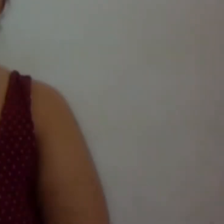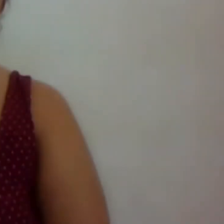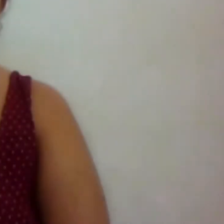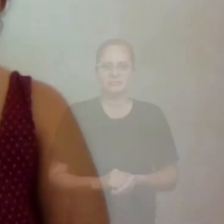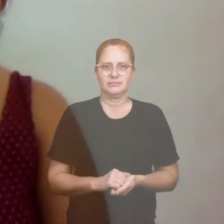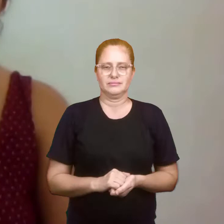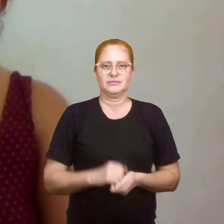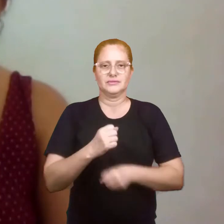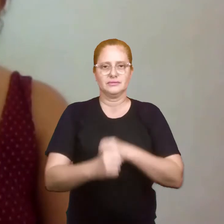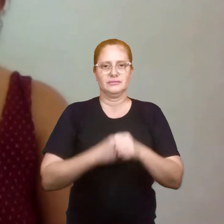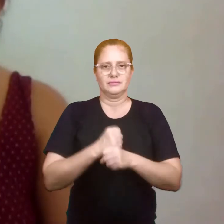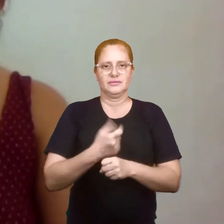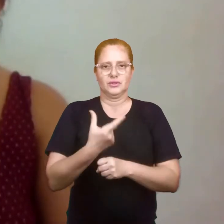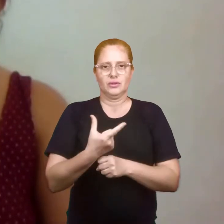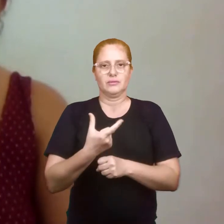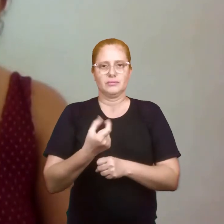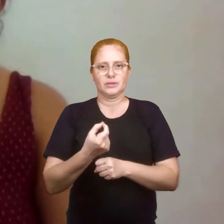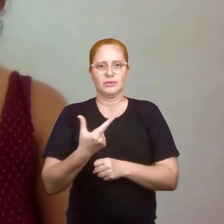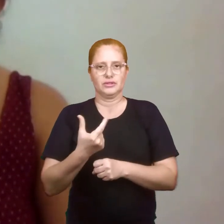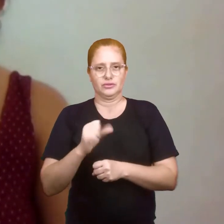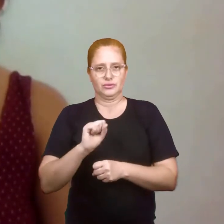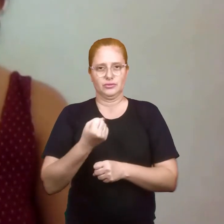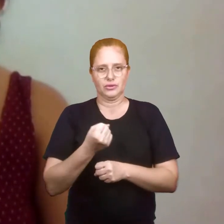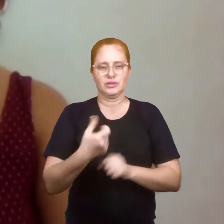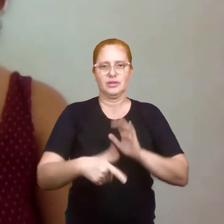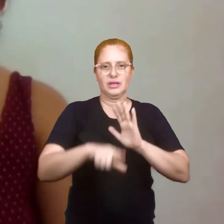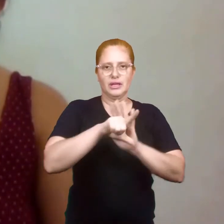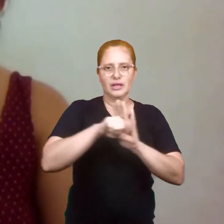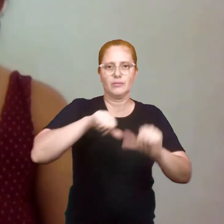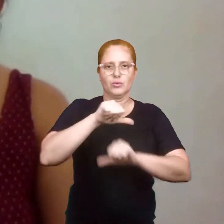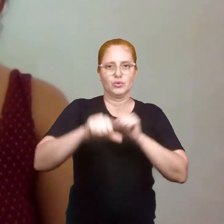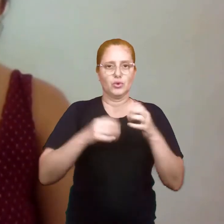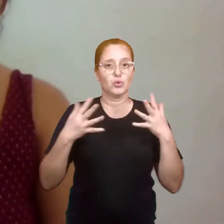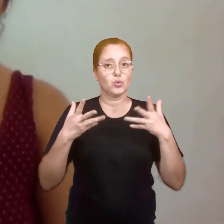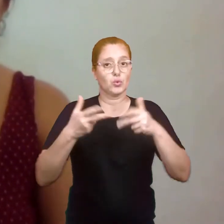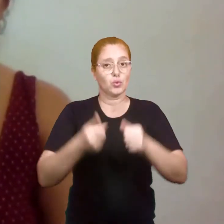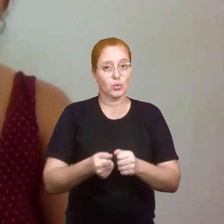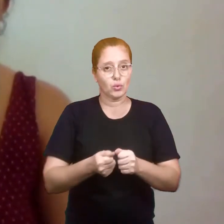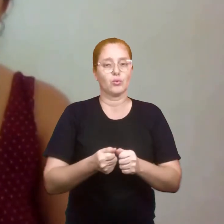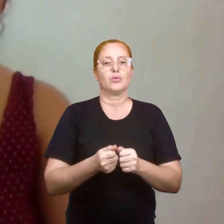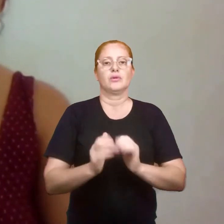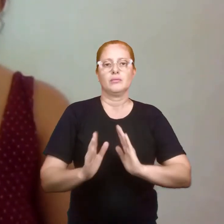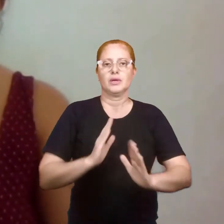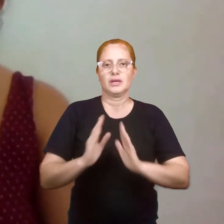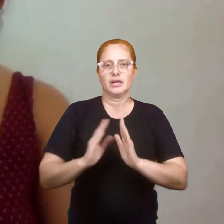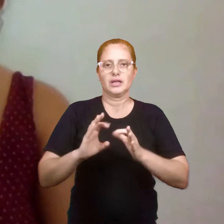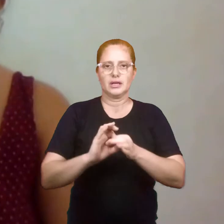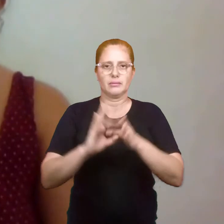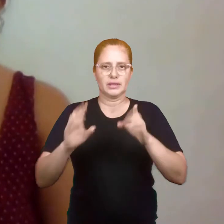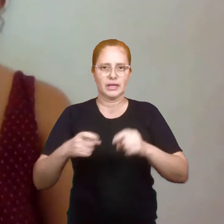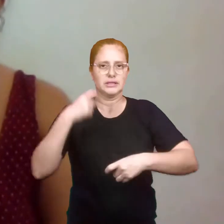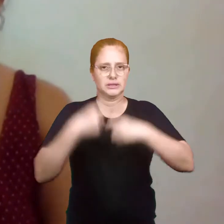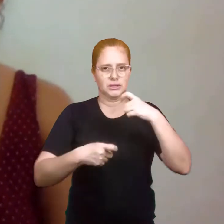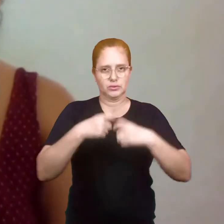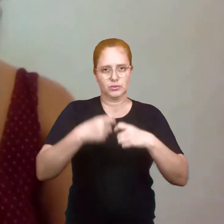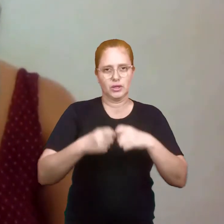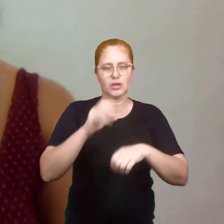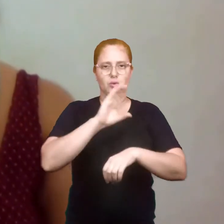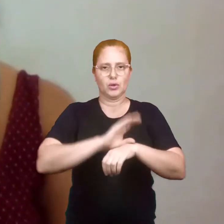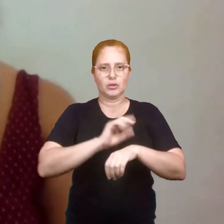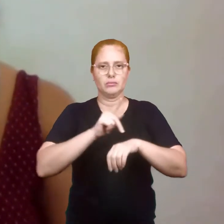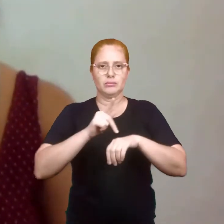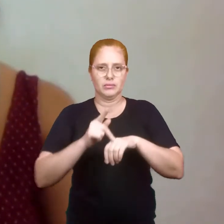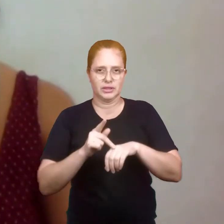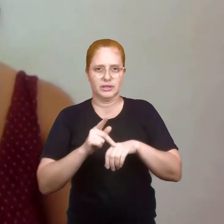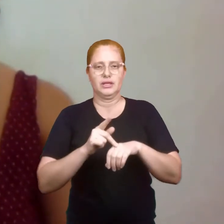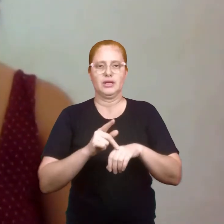Em 2018, uma lei alterou toda a parte de crimes contra a liberdade sexual do Código Penal e trouxe